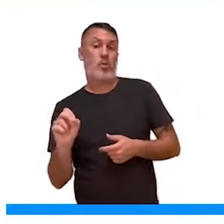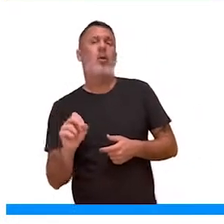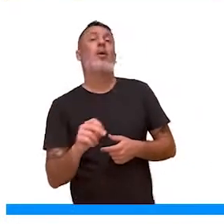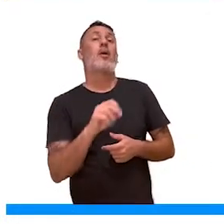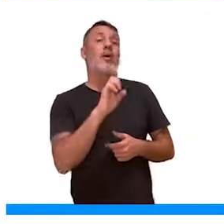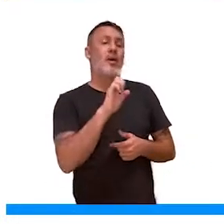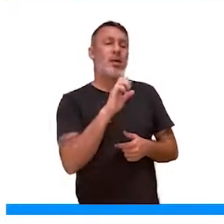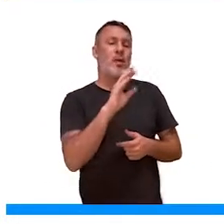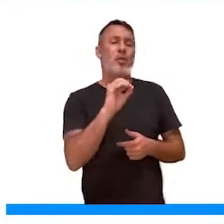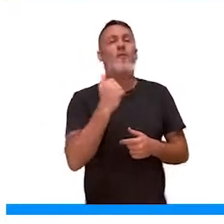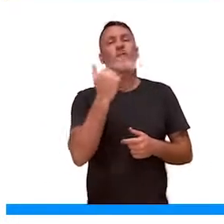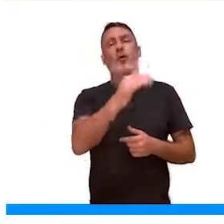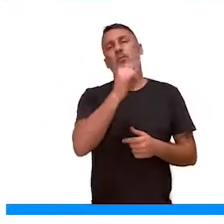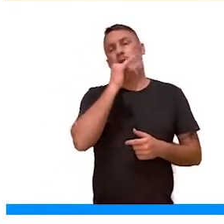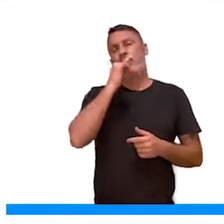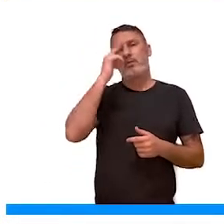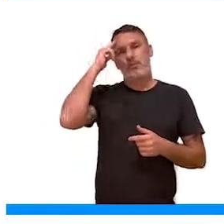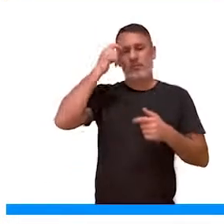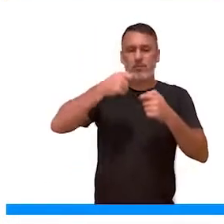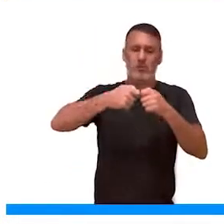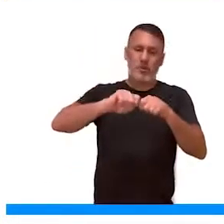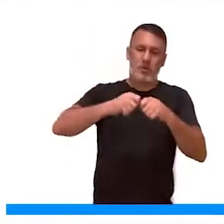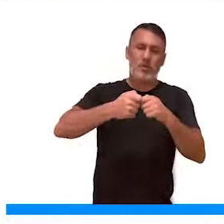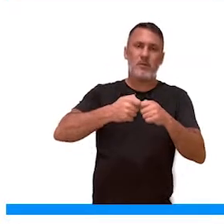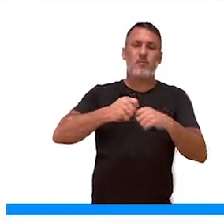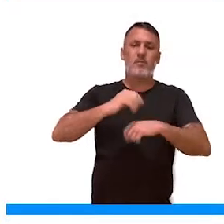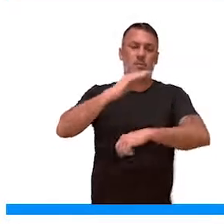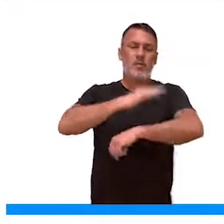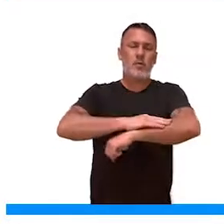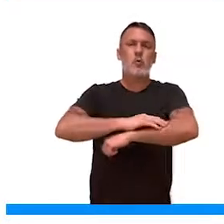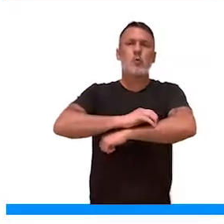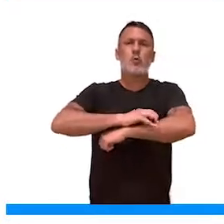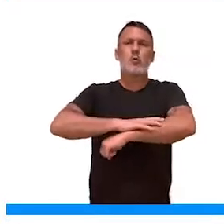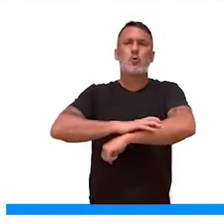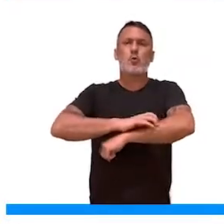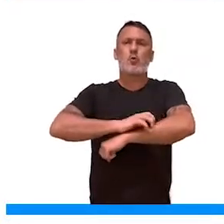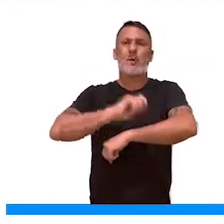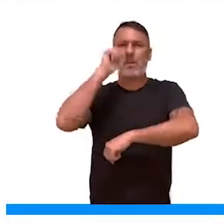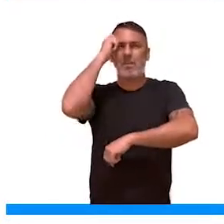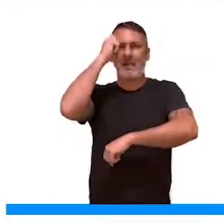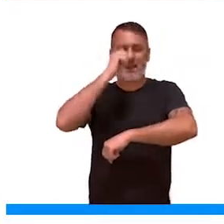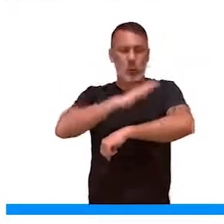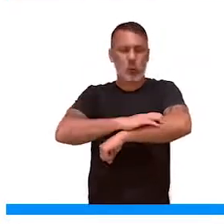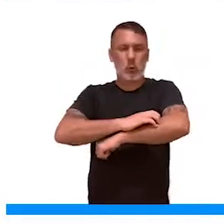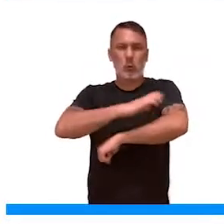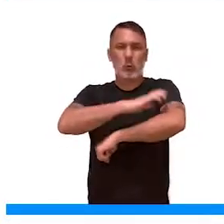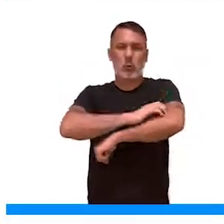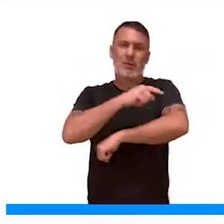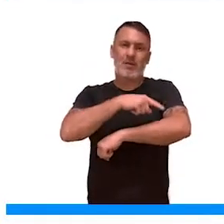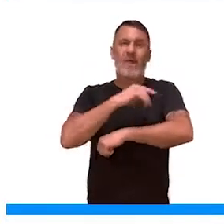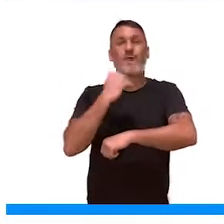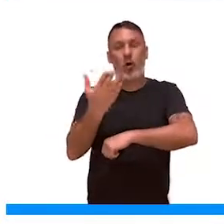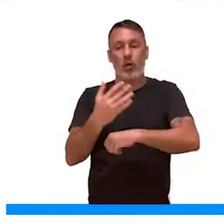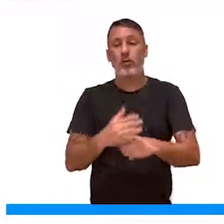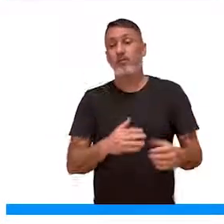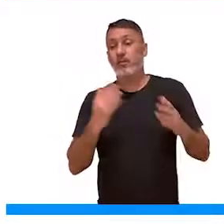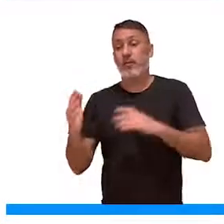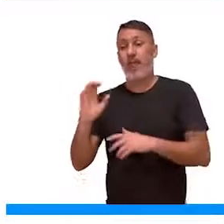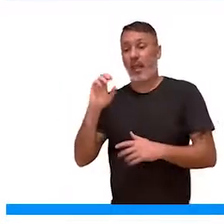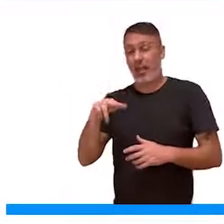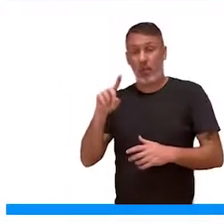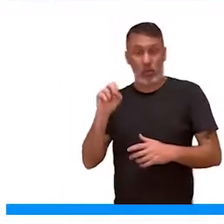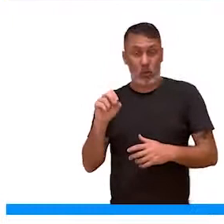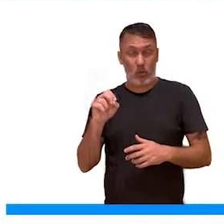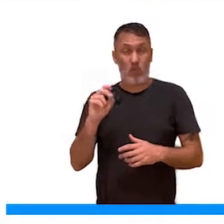região externa, piolho, pulga, sanguessuga, então eles ficam do lado externo do corpo do hospedeiro.